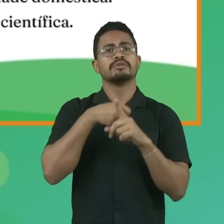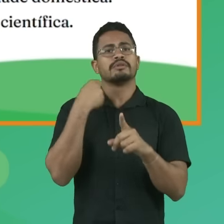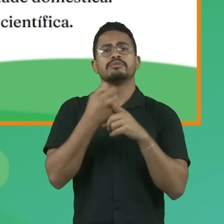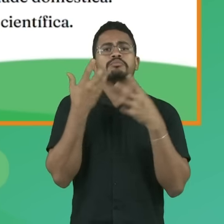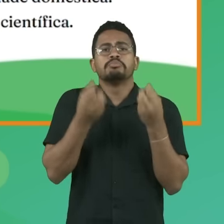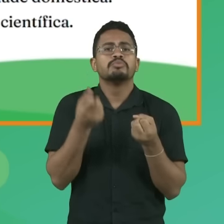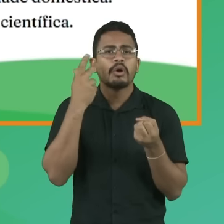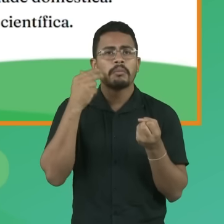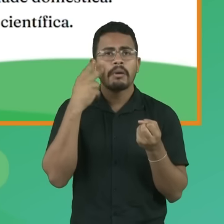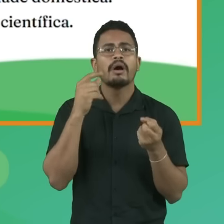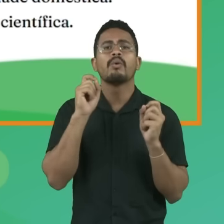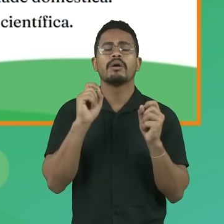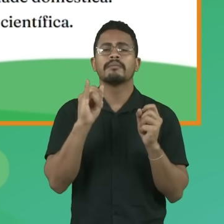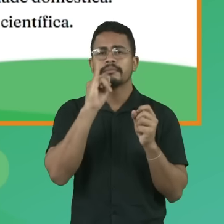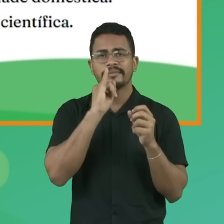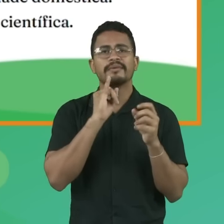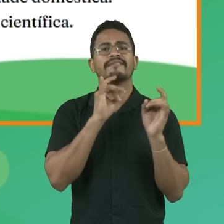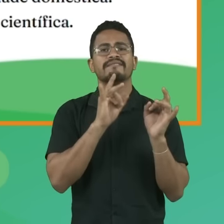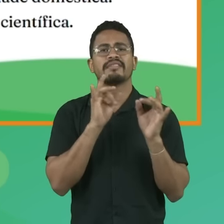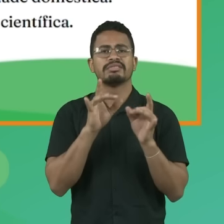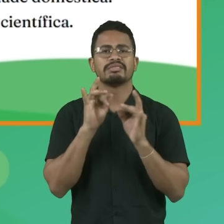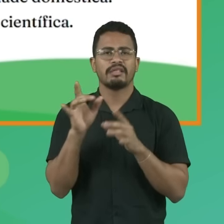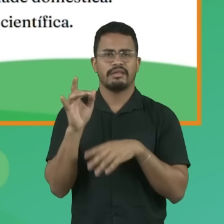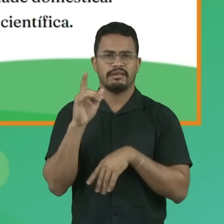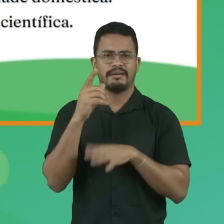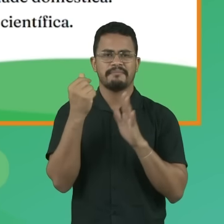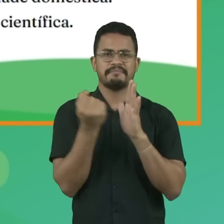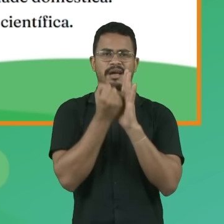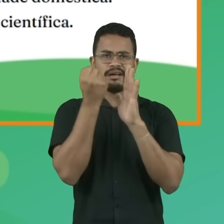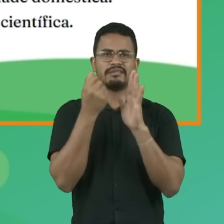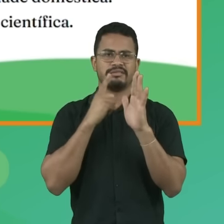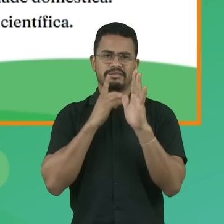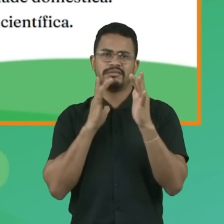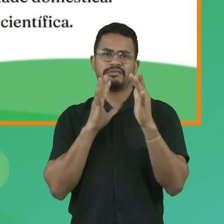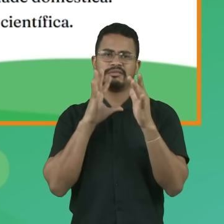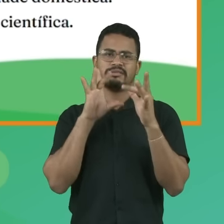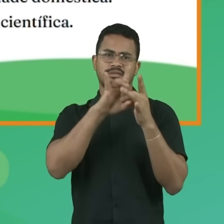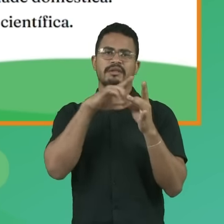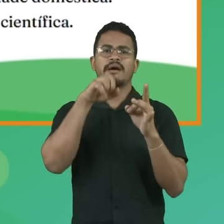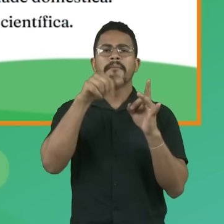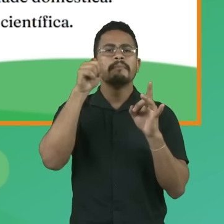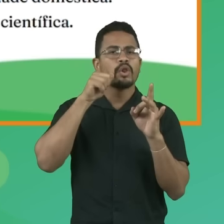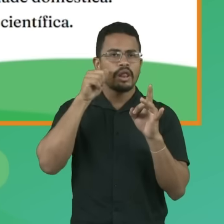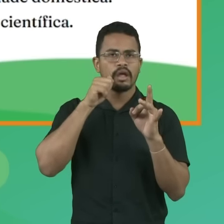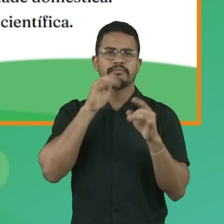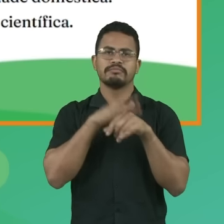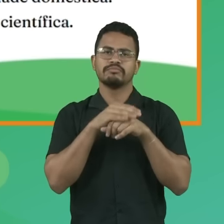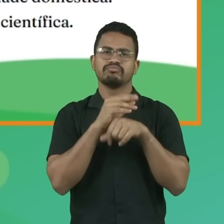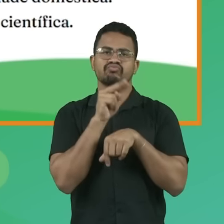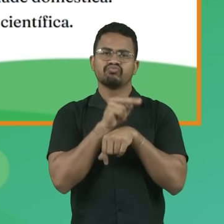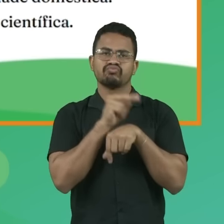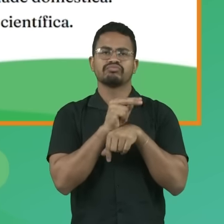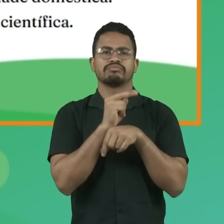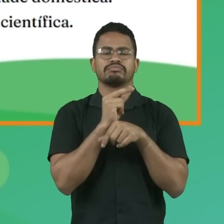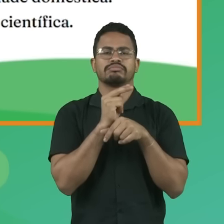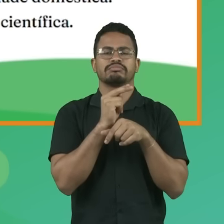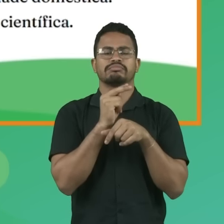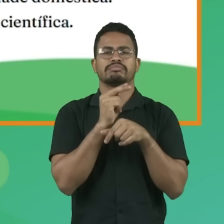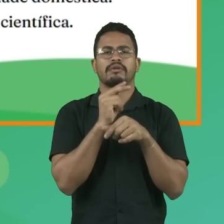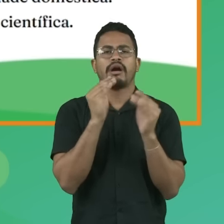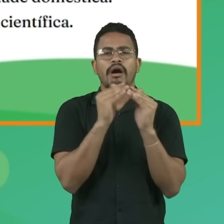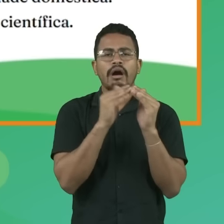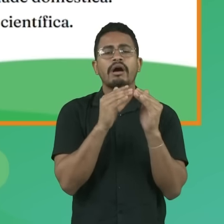vender a marca, né? Essa marca era associada às mulheres donas de casa, que eram elas que compravam, né? Os maridos compravam para